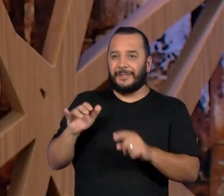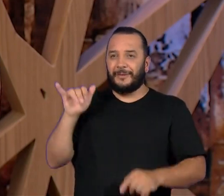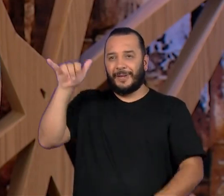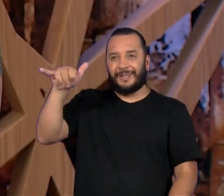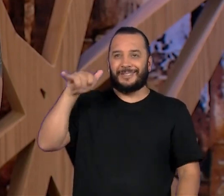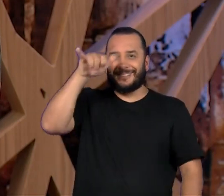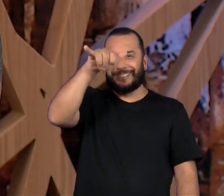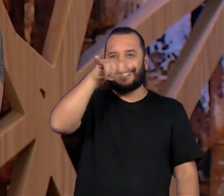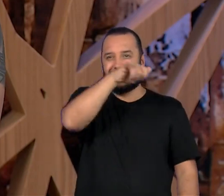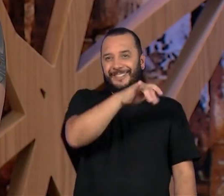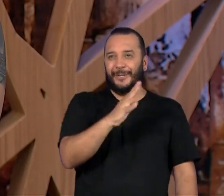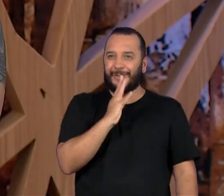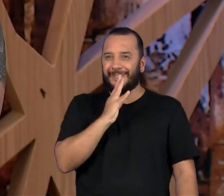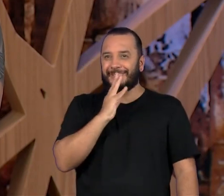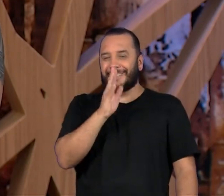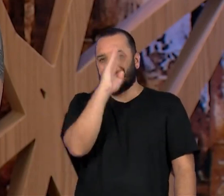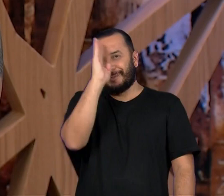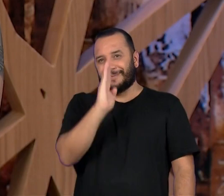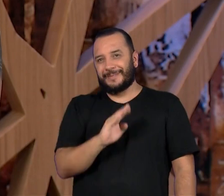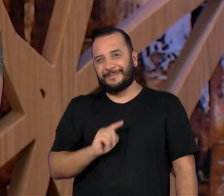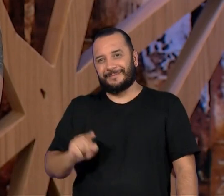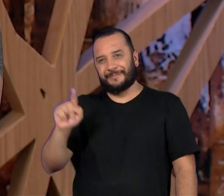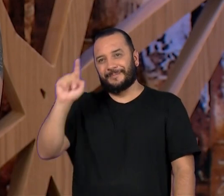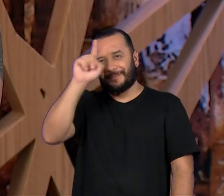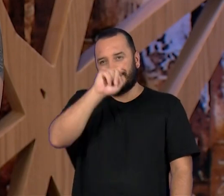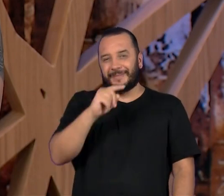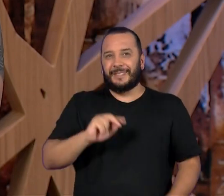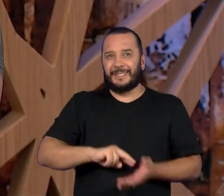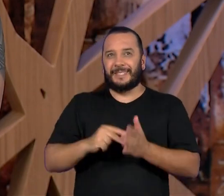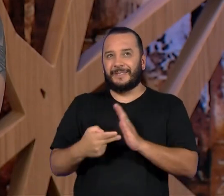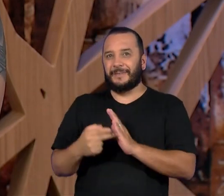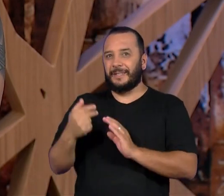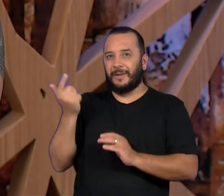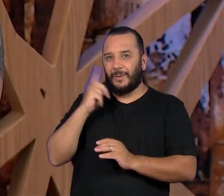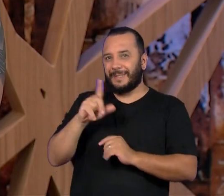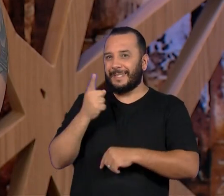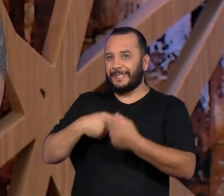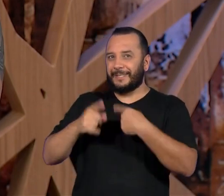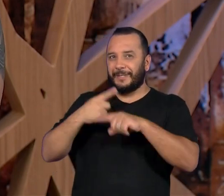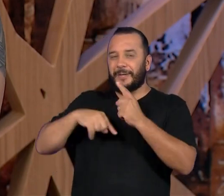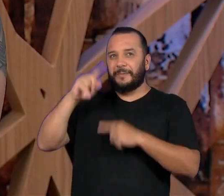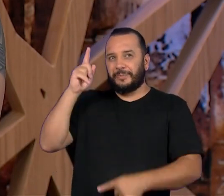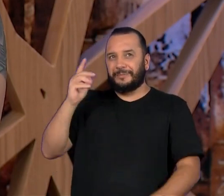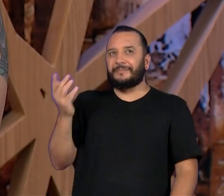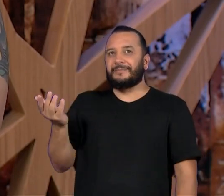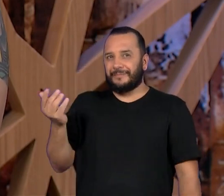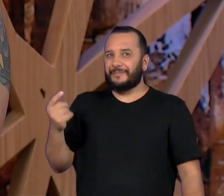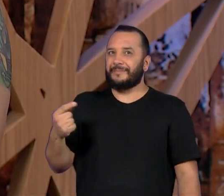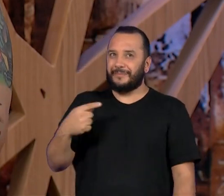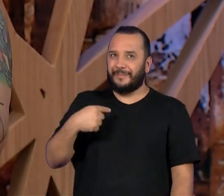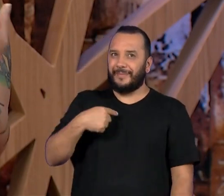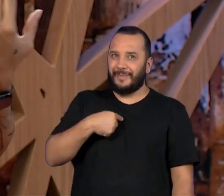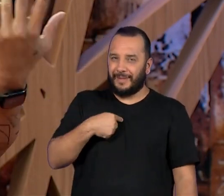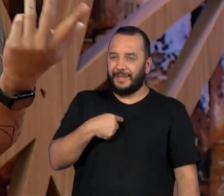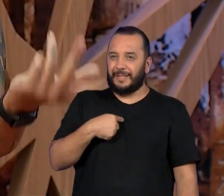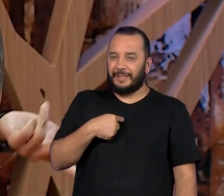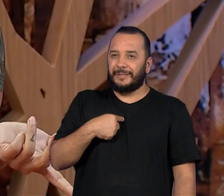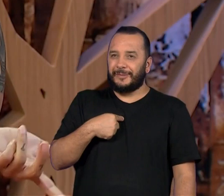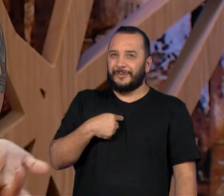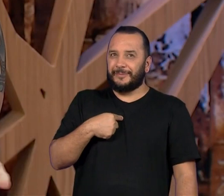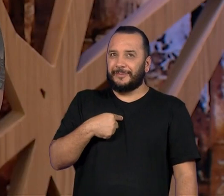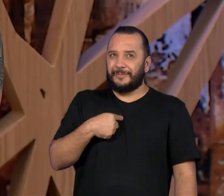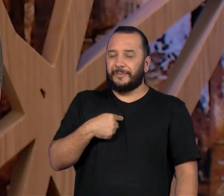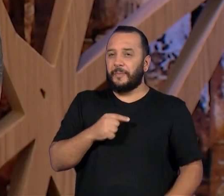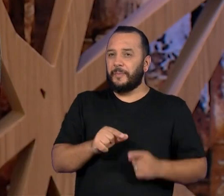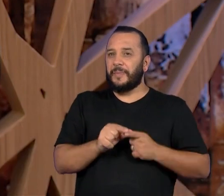esse Brasil. Então, é uma grande virada de chave e que me proporcionou tanto a saída